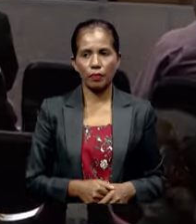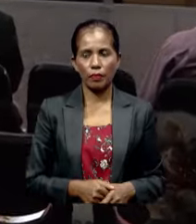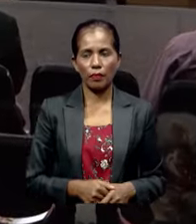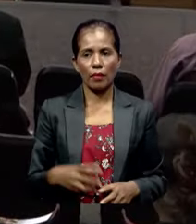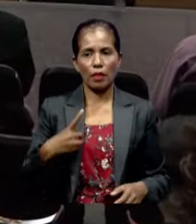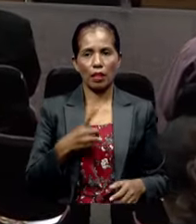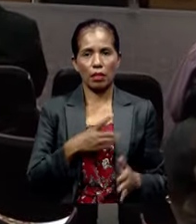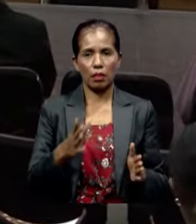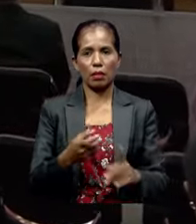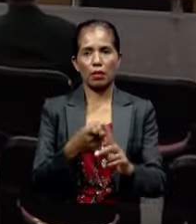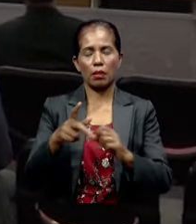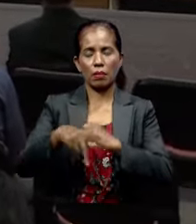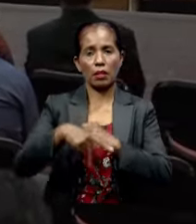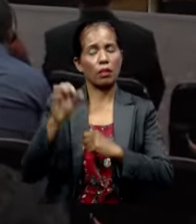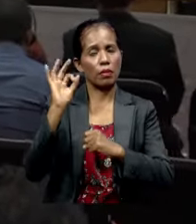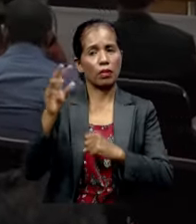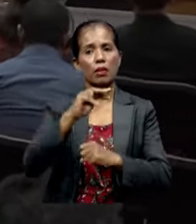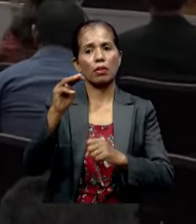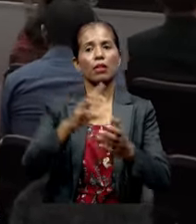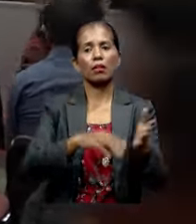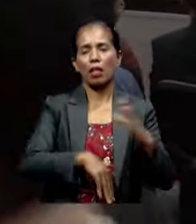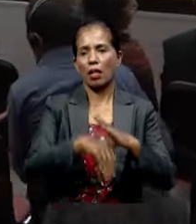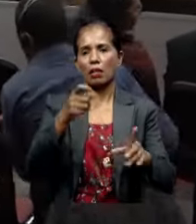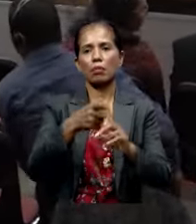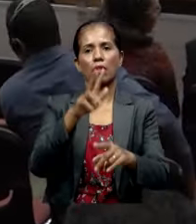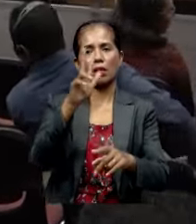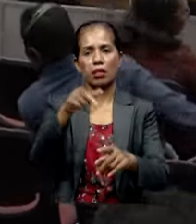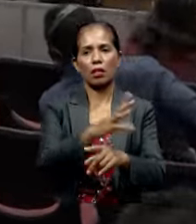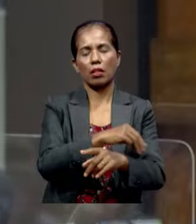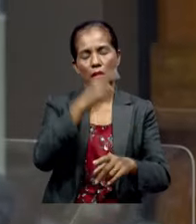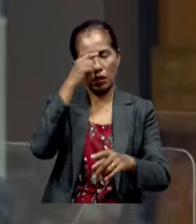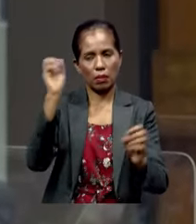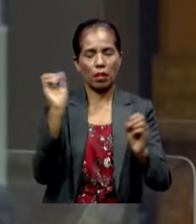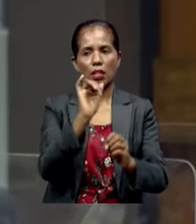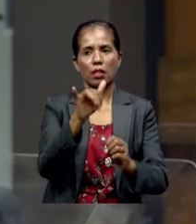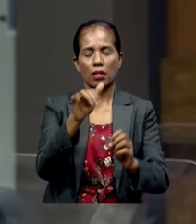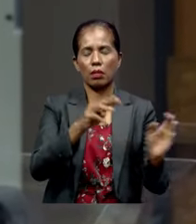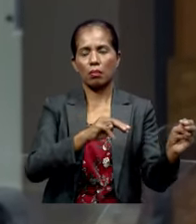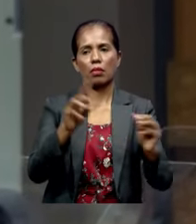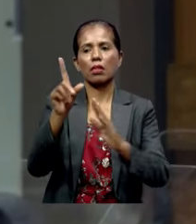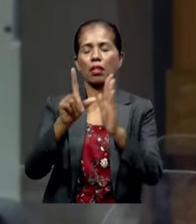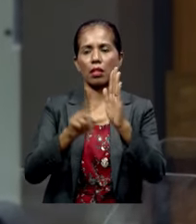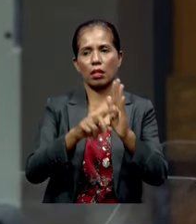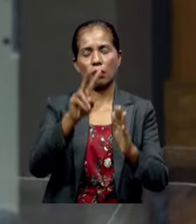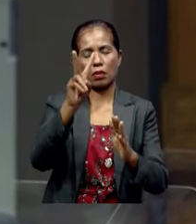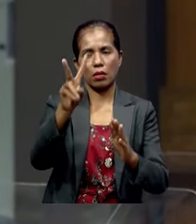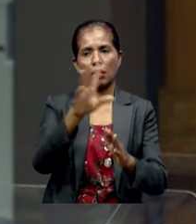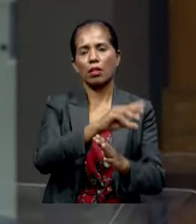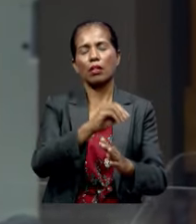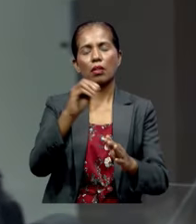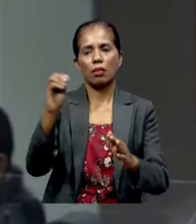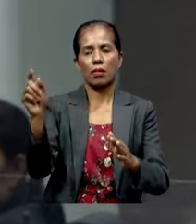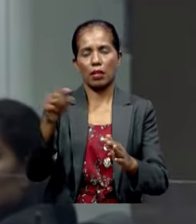Deputado Sira usi bancada Fretling siguna ne walkout badala rua, usi sala plenaria tambala concorda ho altera sang le numero rua, bara sesta, bara